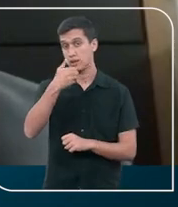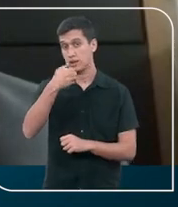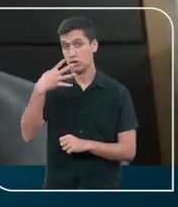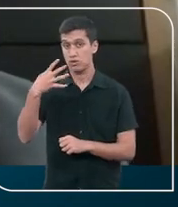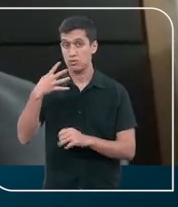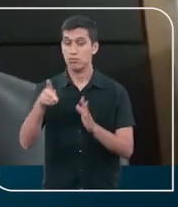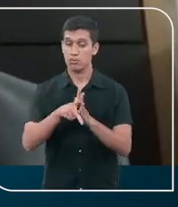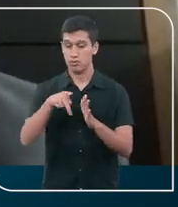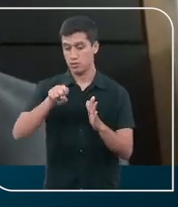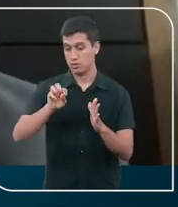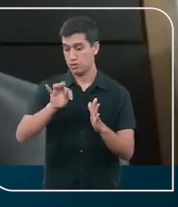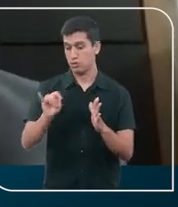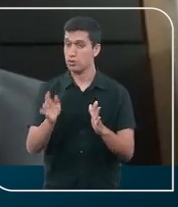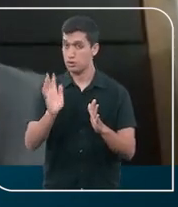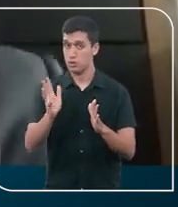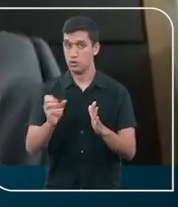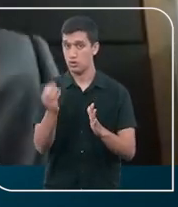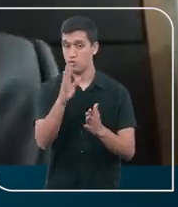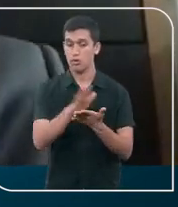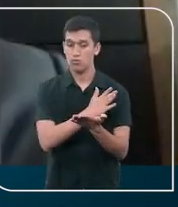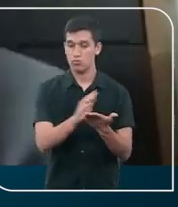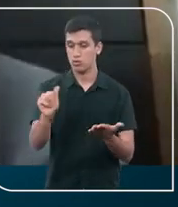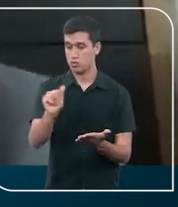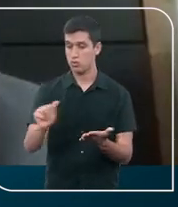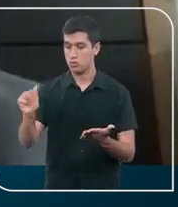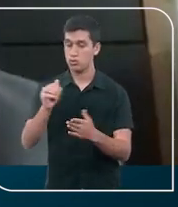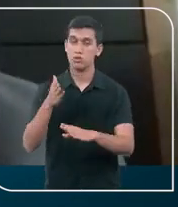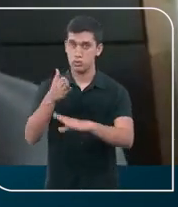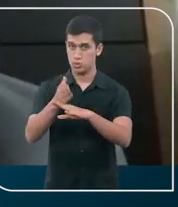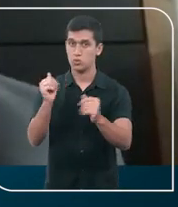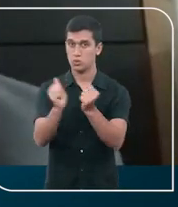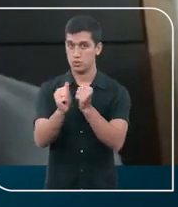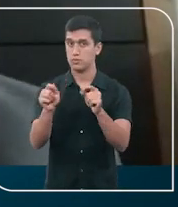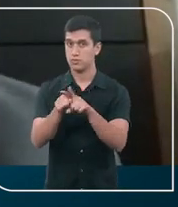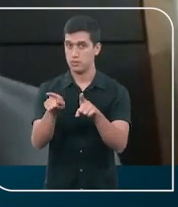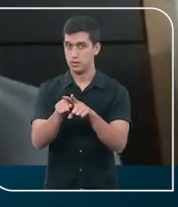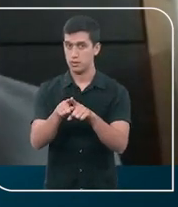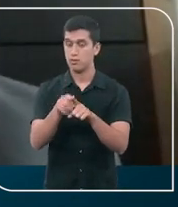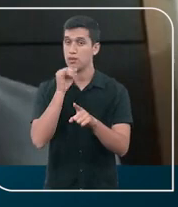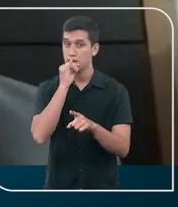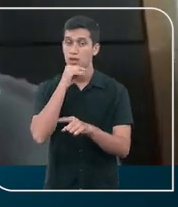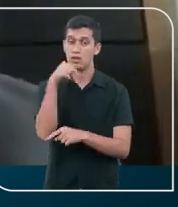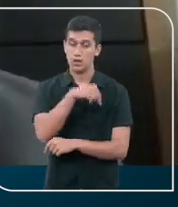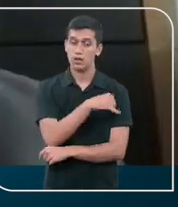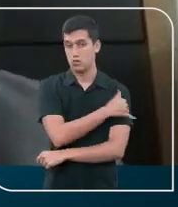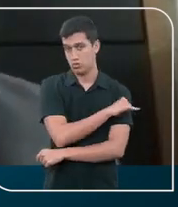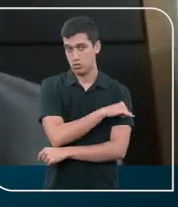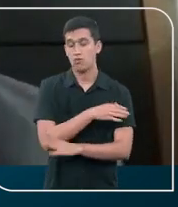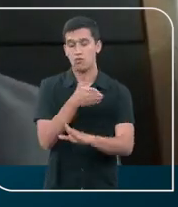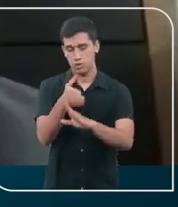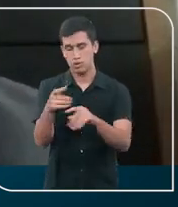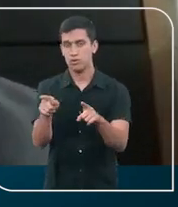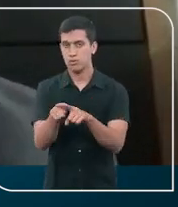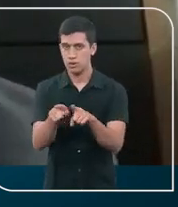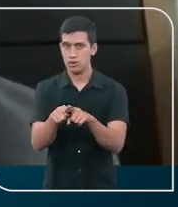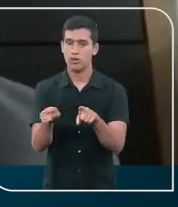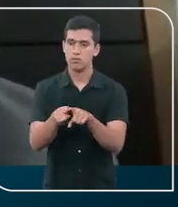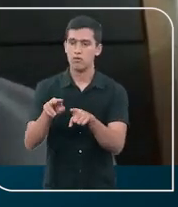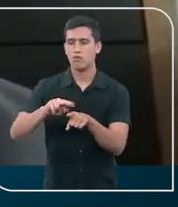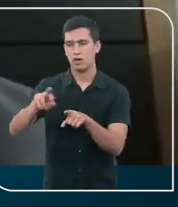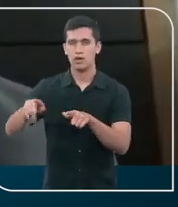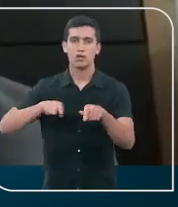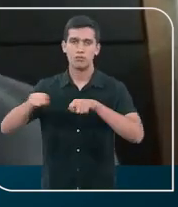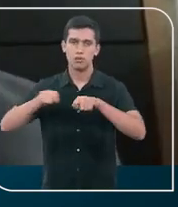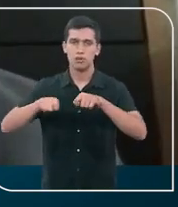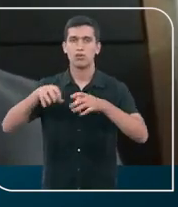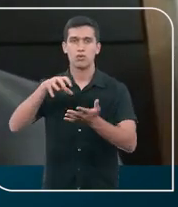STJ recentemente, algumas associações participaram, a ABAD aqui do Rio de Janeiro participou, enfim, e as administradoras locais vêm